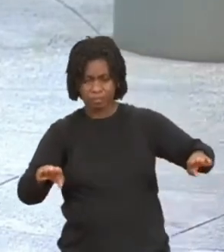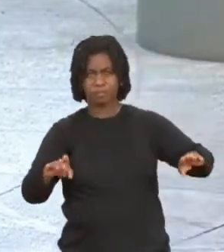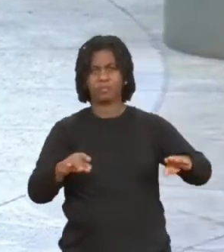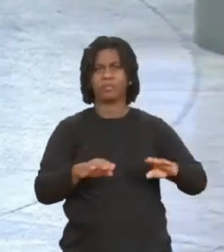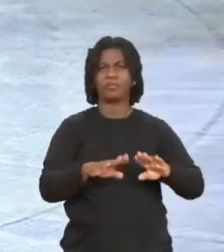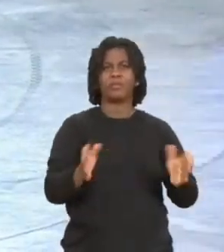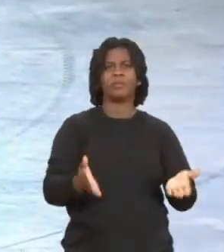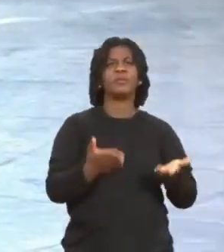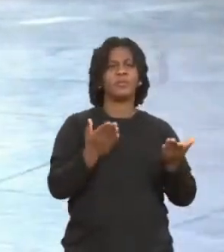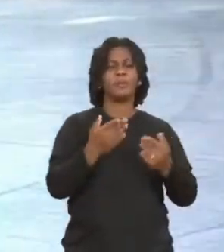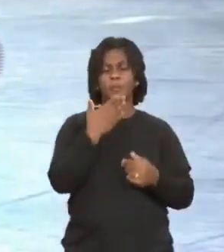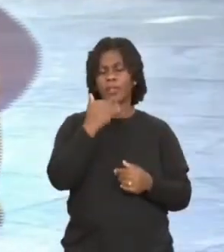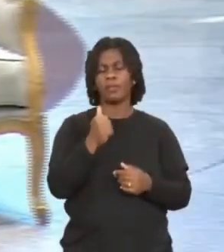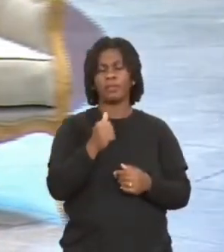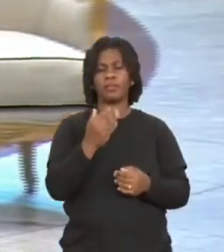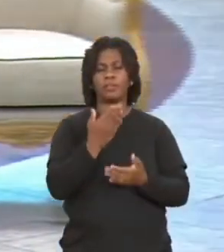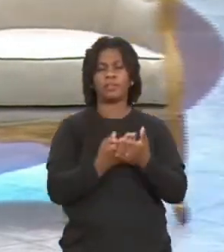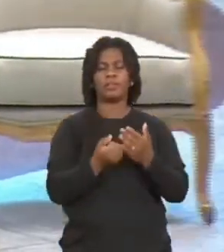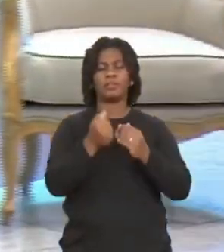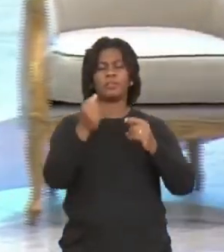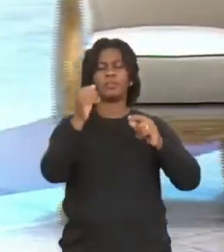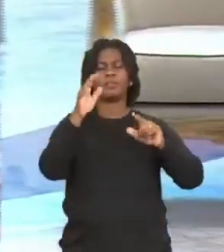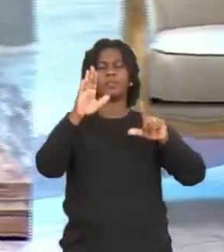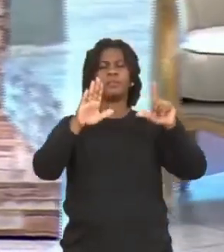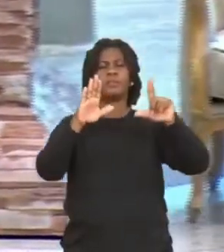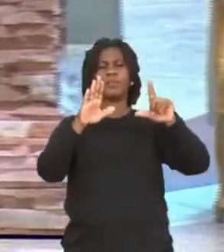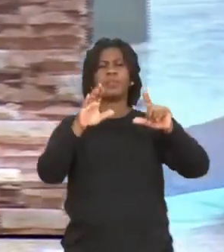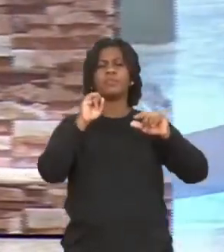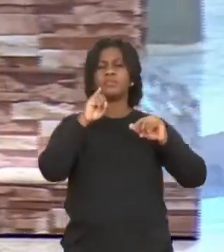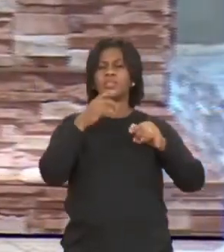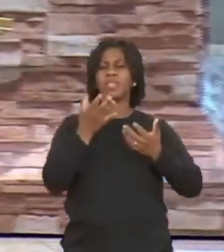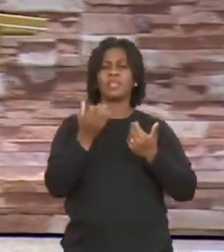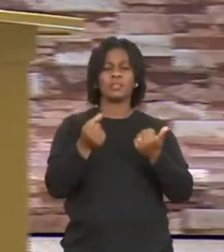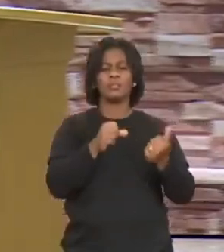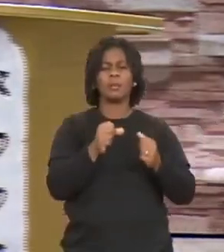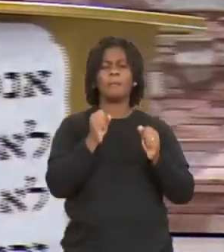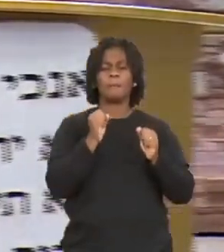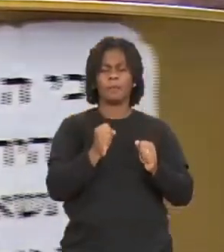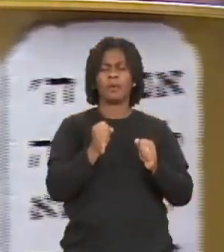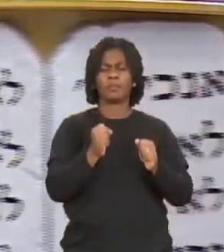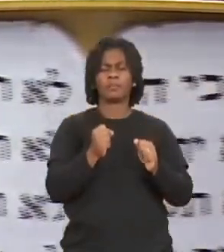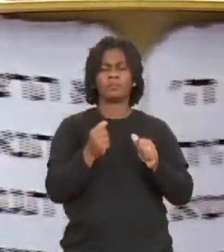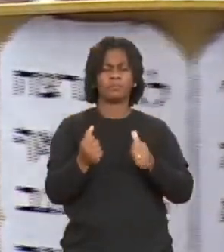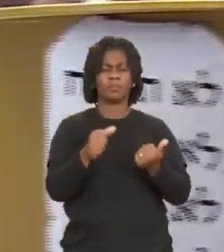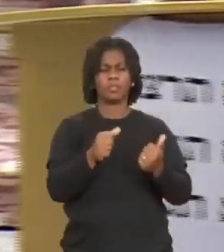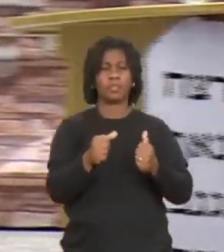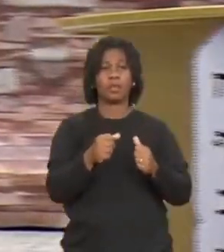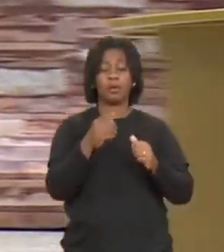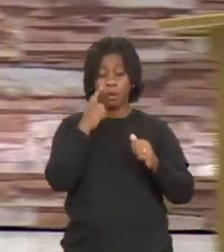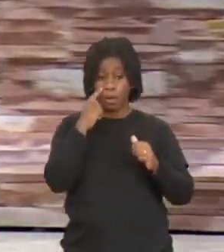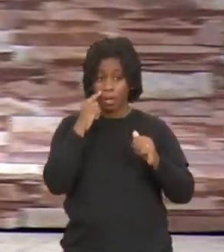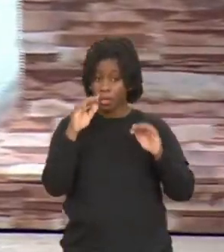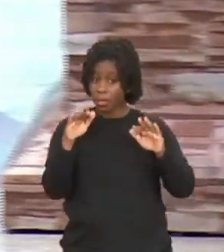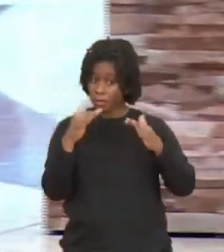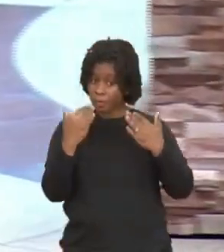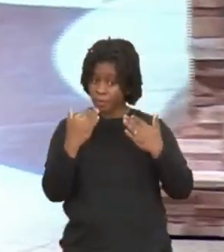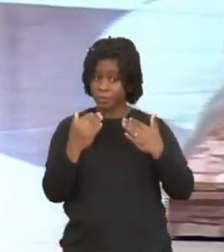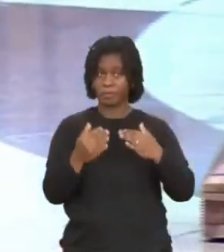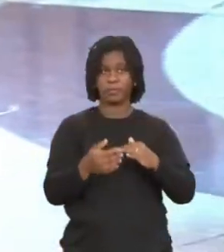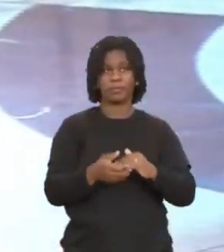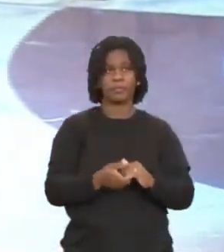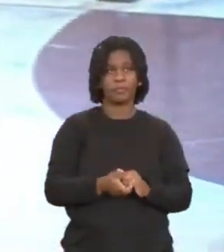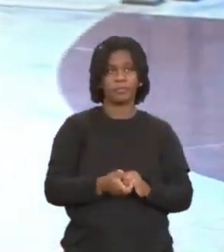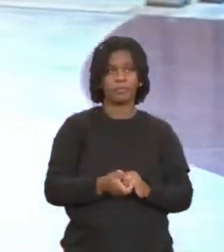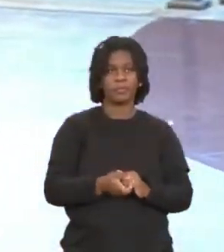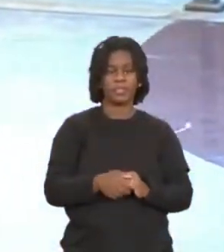Estendo as mãos na minha direção. Quem vai se batizar, quando acabar o culto, você se batiza. Olha aqui para mim, ó.